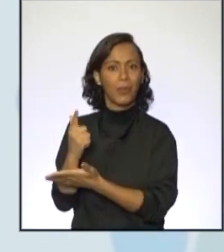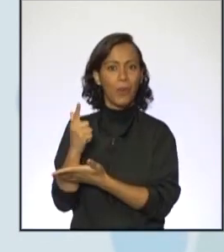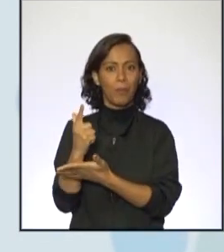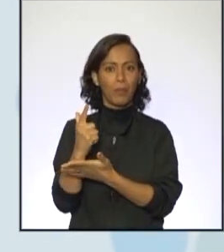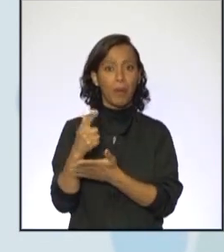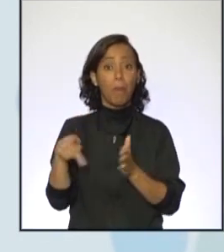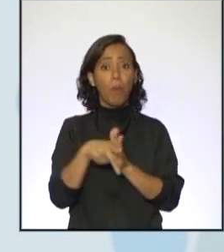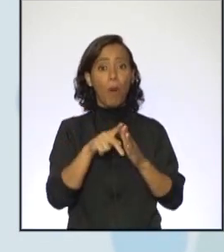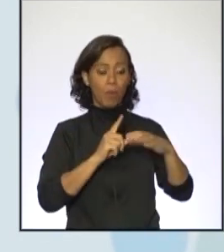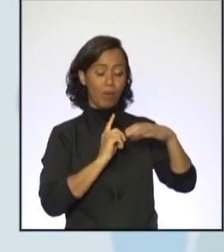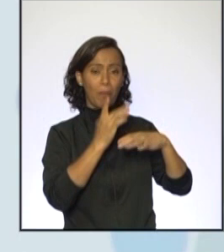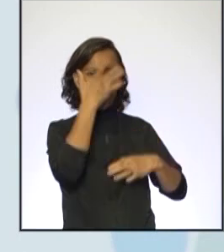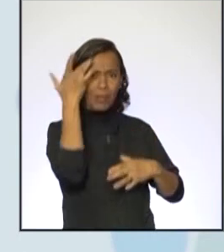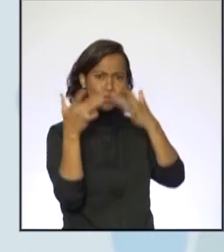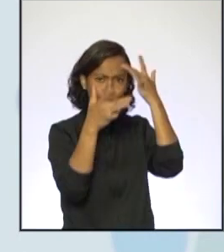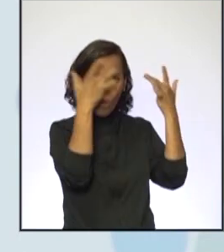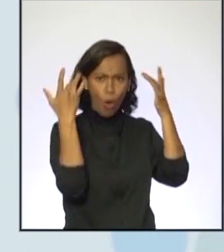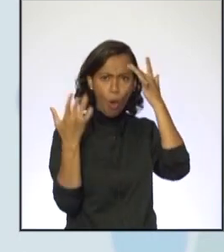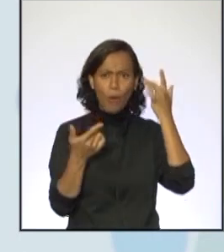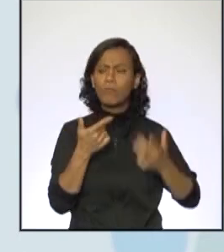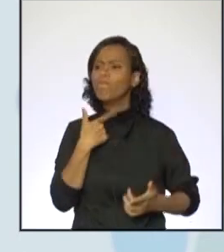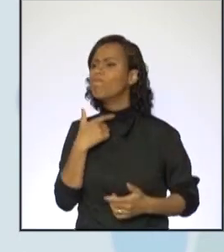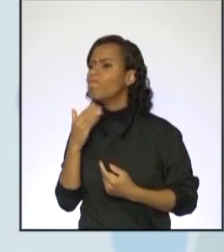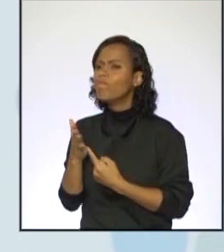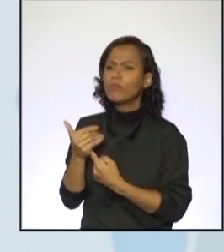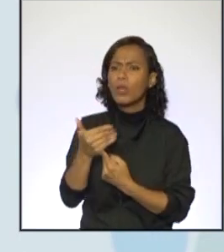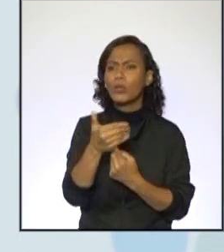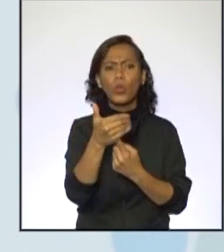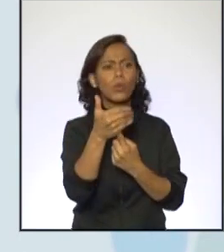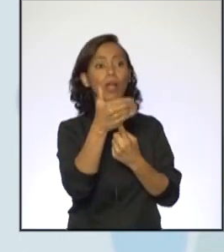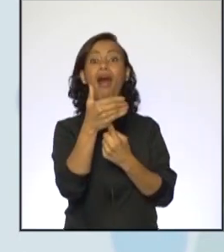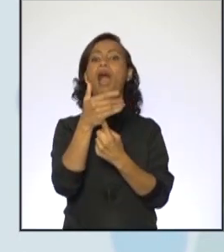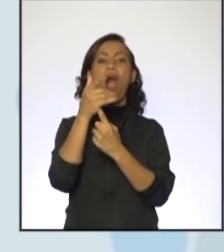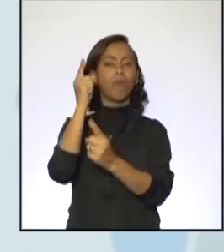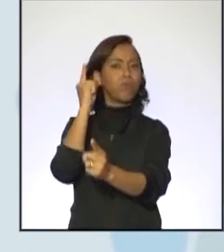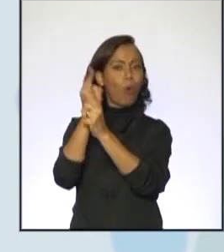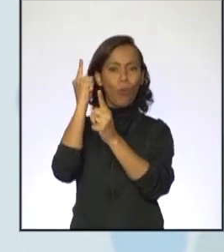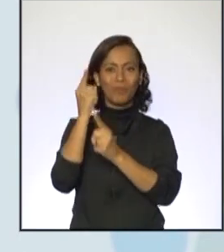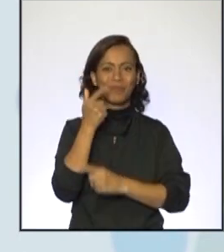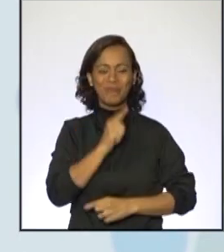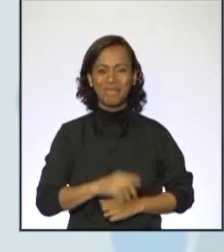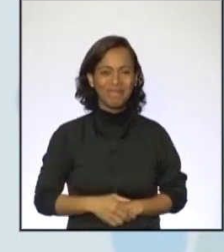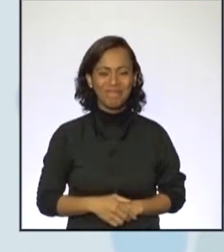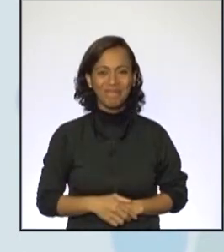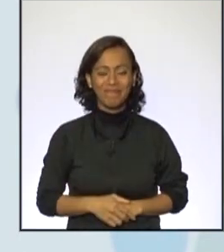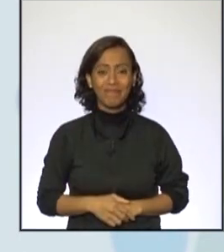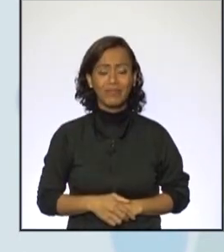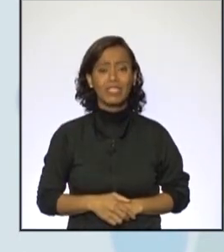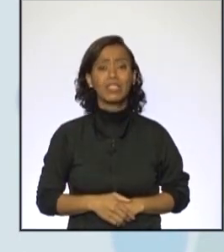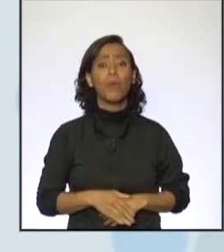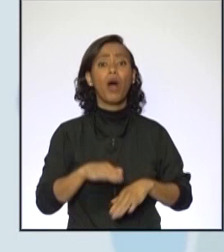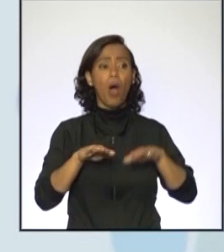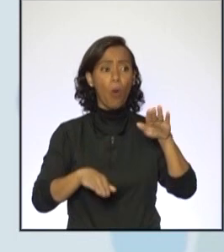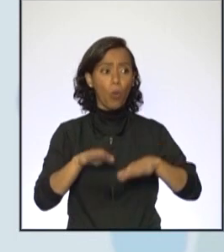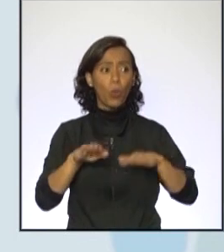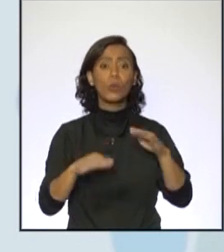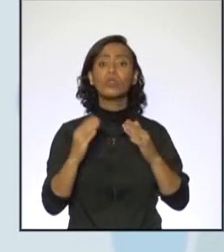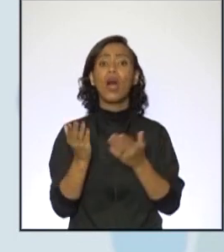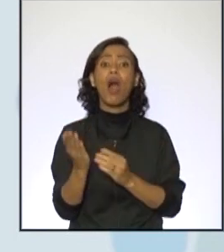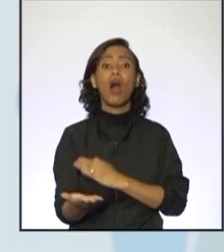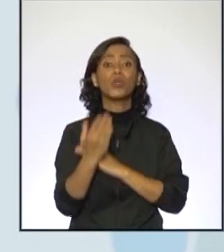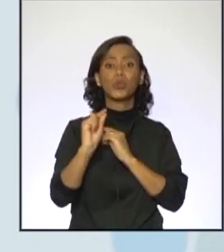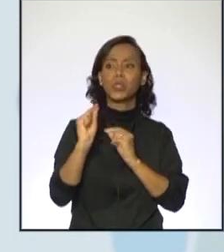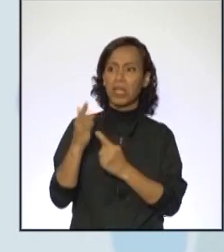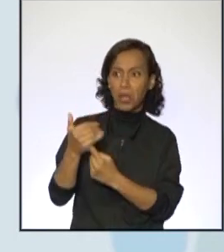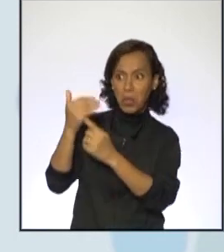que procuram fones de ouvido com tecnologia diferenciada. Alguns elementos ajudam a convencer as pessoas